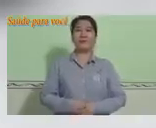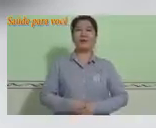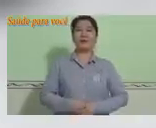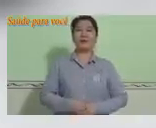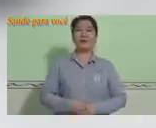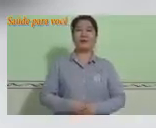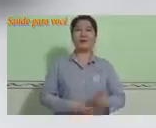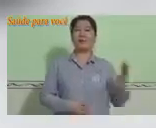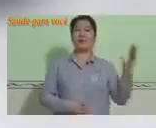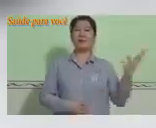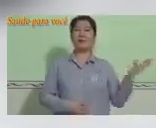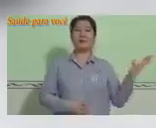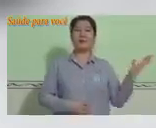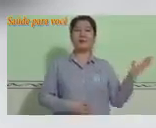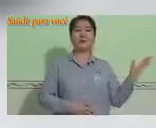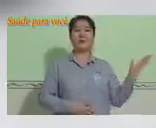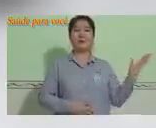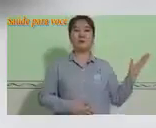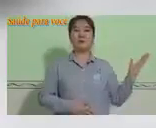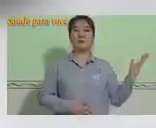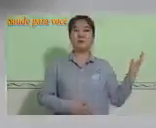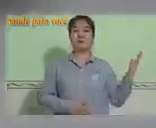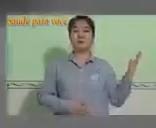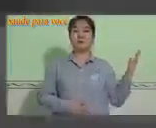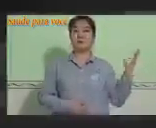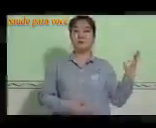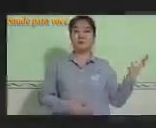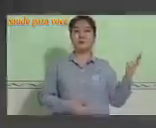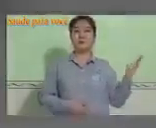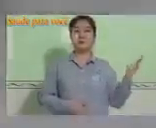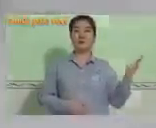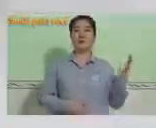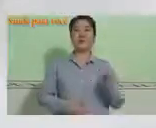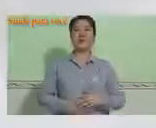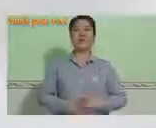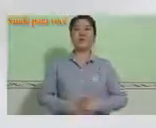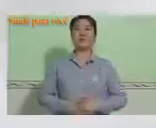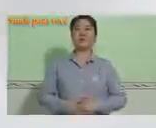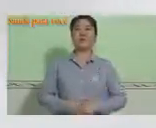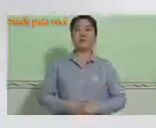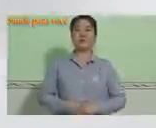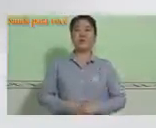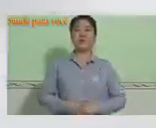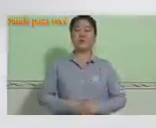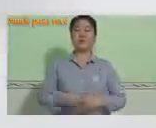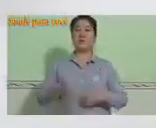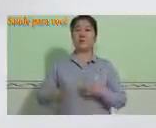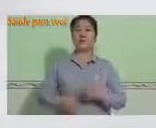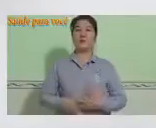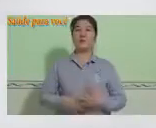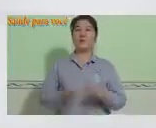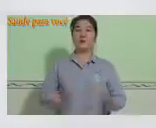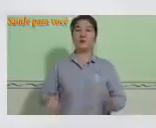DARDEMAMARANTSDEDORMIR Outra forma de ajudar o bebê a adormecer rápido e a dormir por mais tempo é colocar o bebê para mamar antes de dormir,